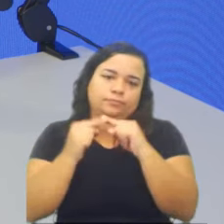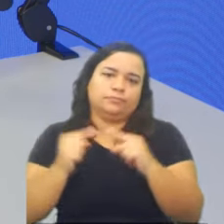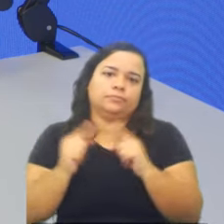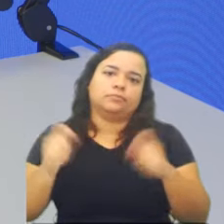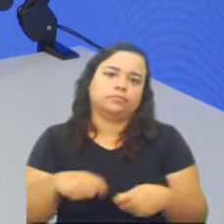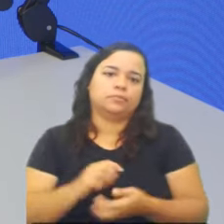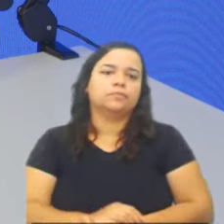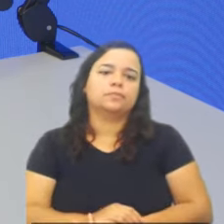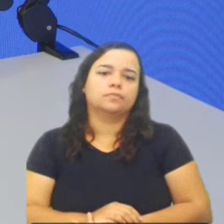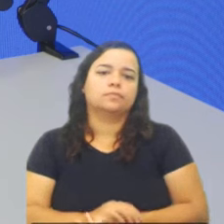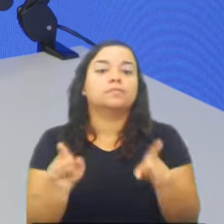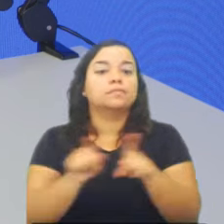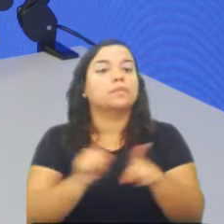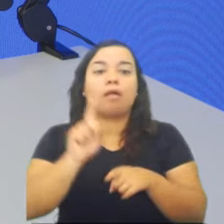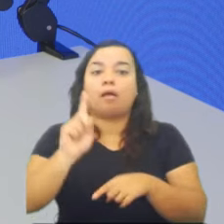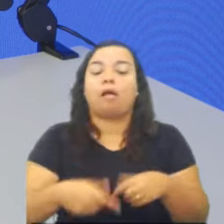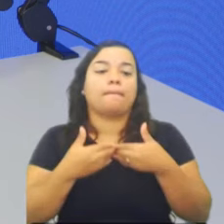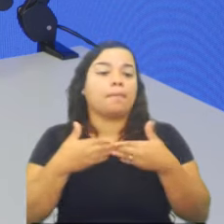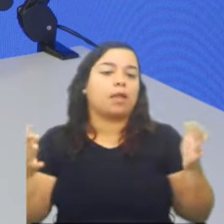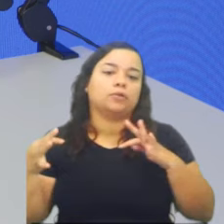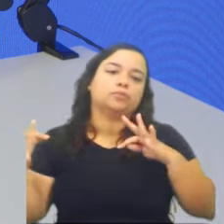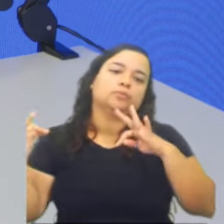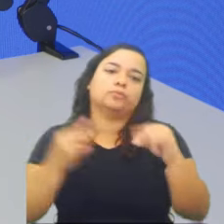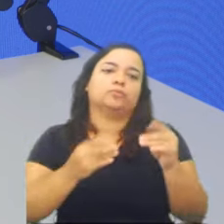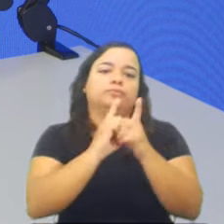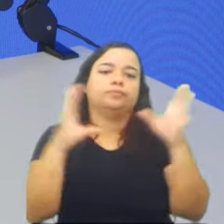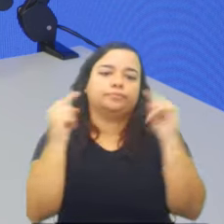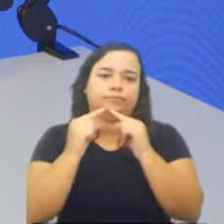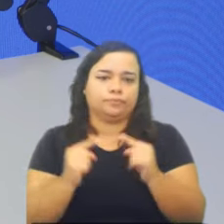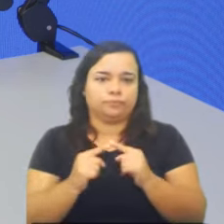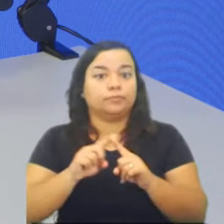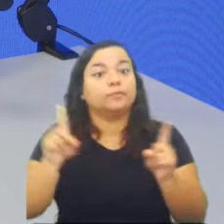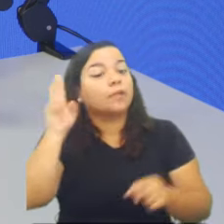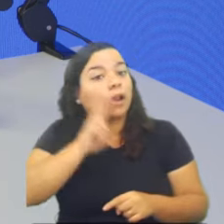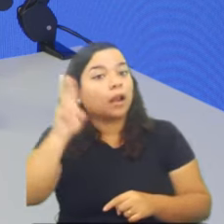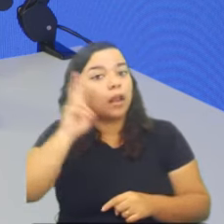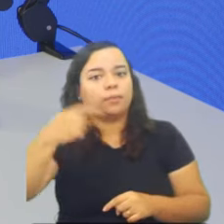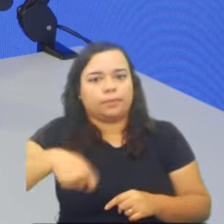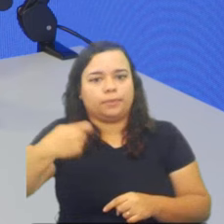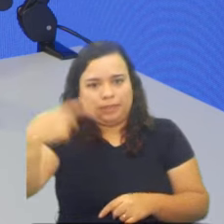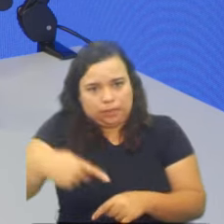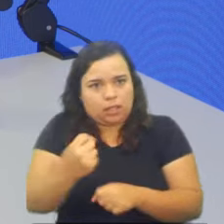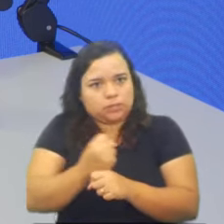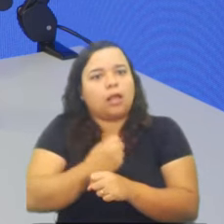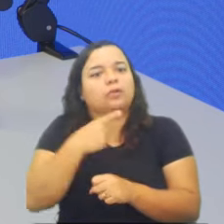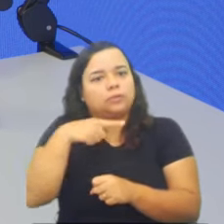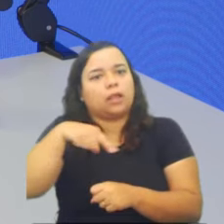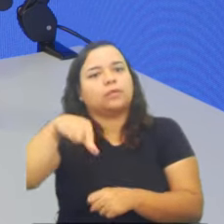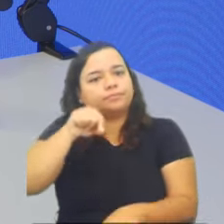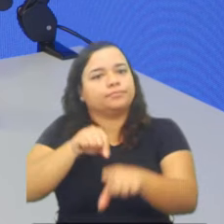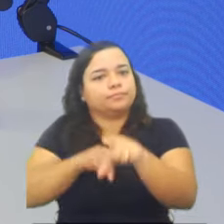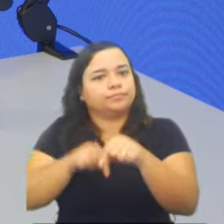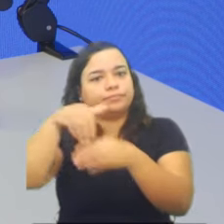e e assim é totalmente aberto é totalmente democrático a escolha desse tema só lembrando que esse ano a gente tem eleições